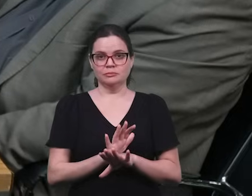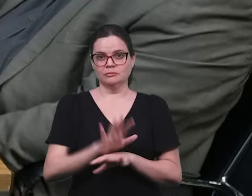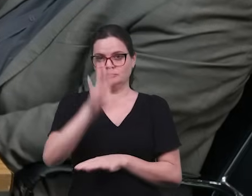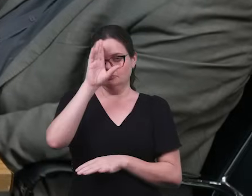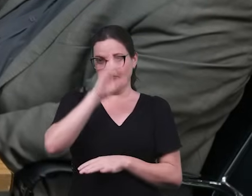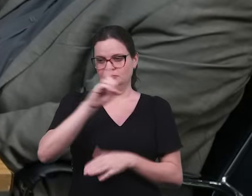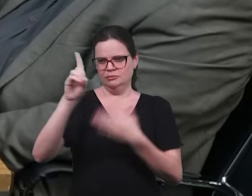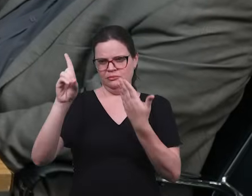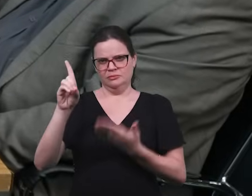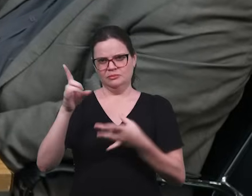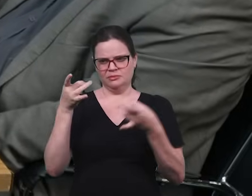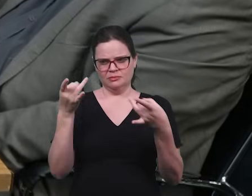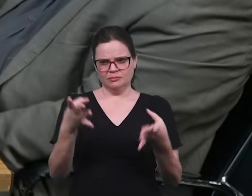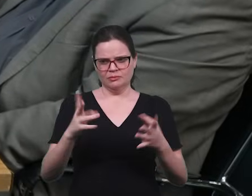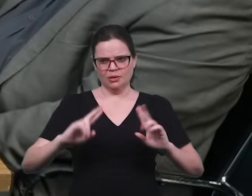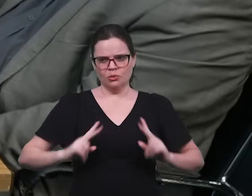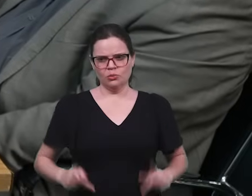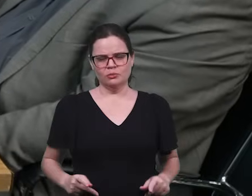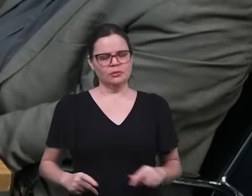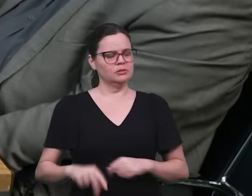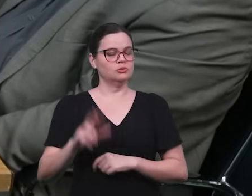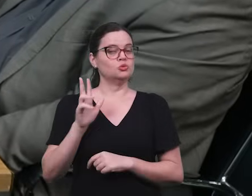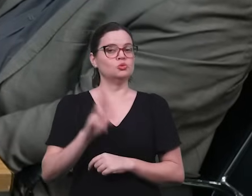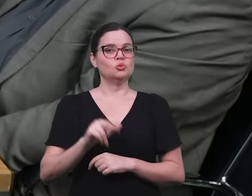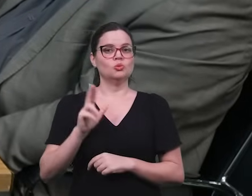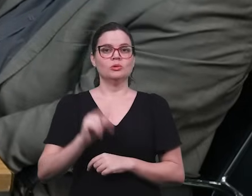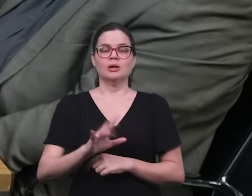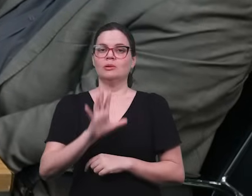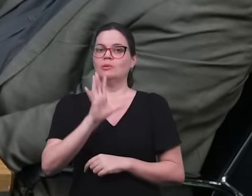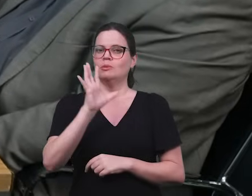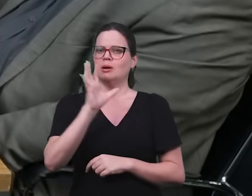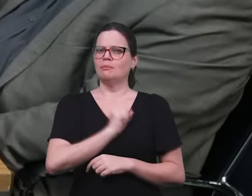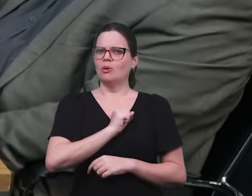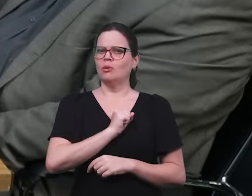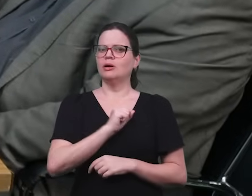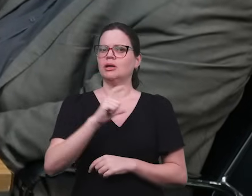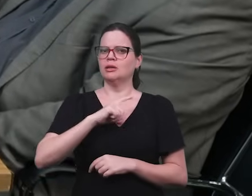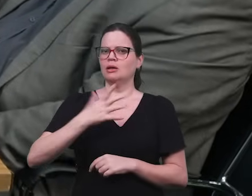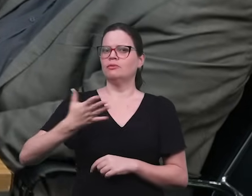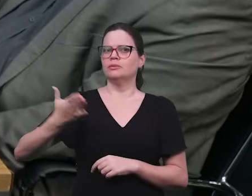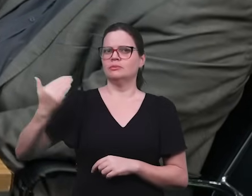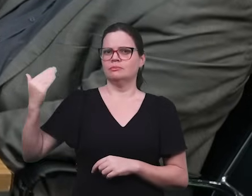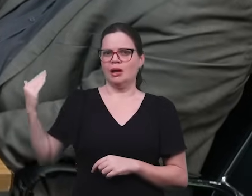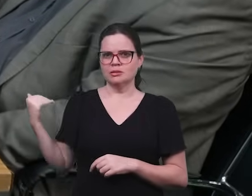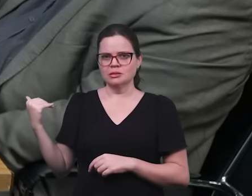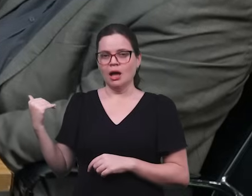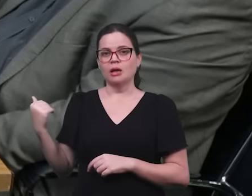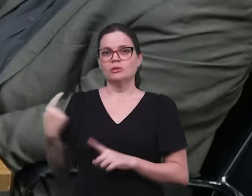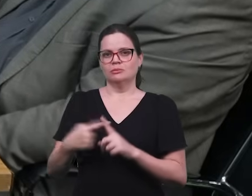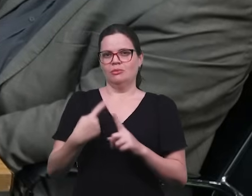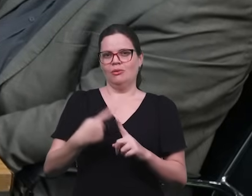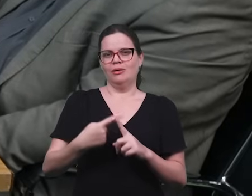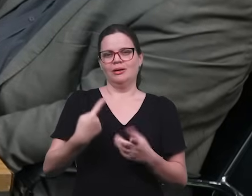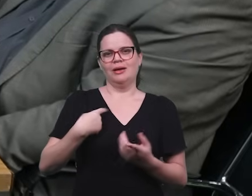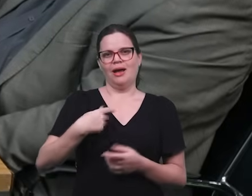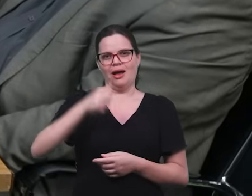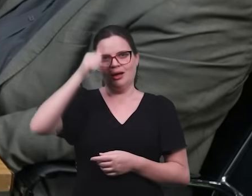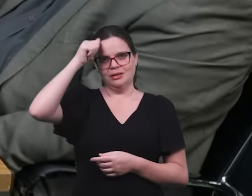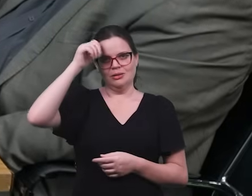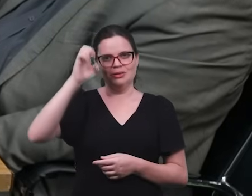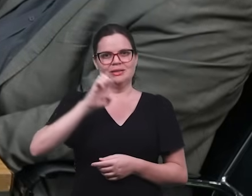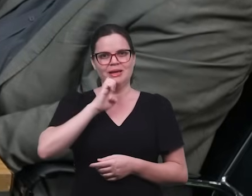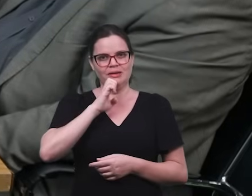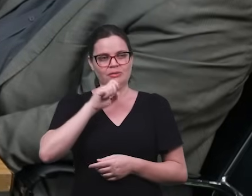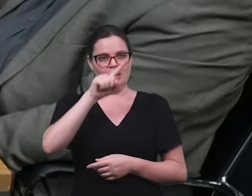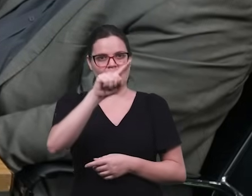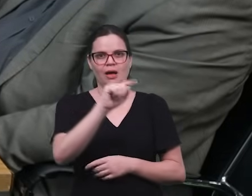Deus nunca desamparou o homem. O mesmo amor que o Senhor teve quando o homem foi excluído do paraíso,